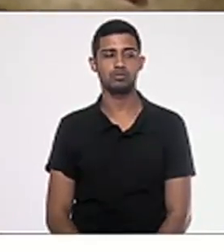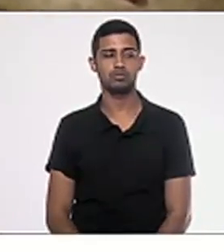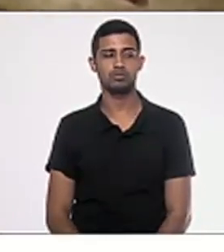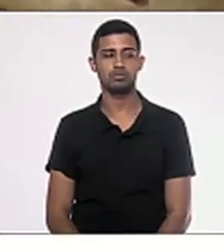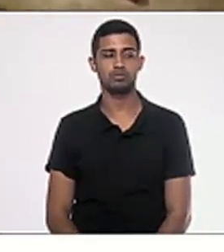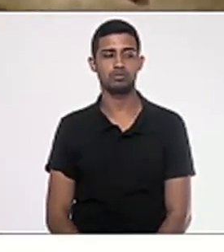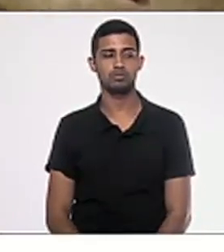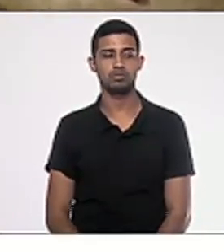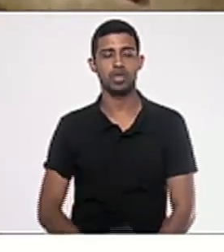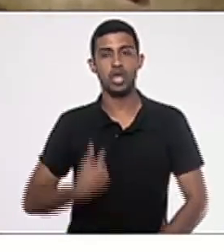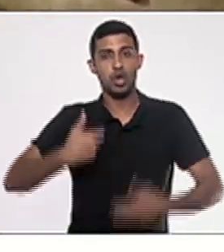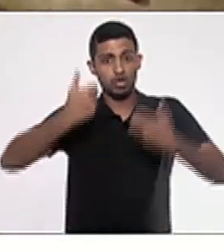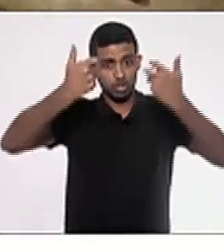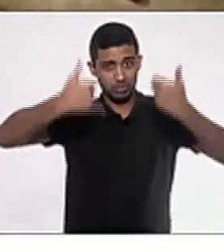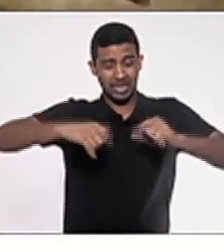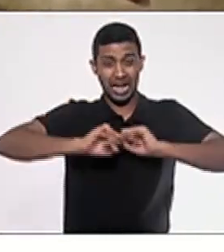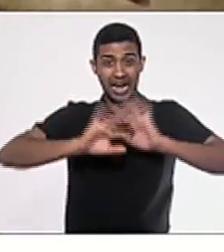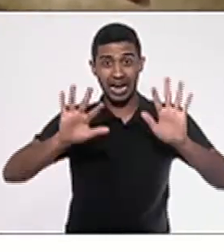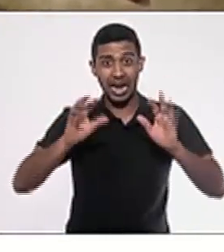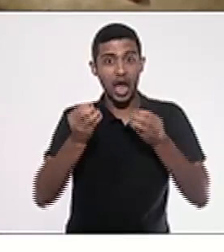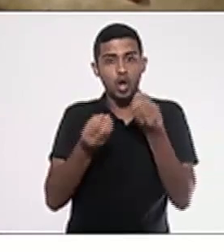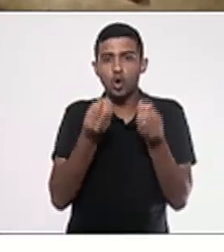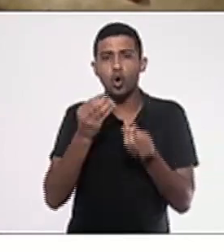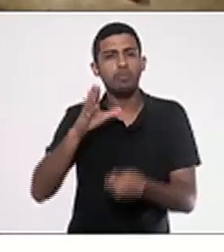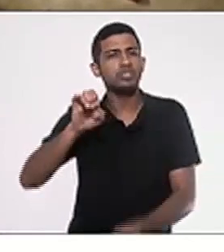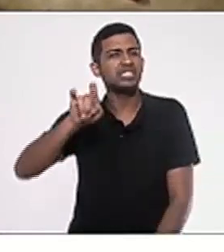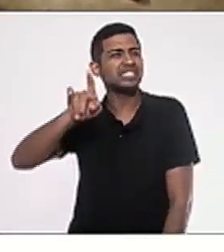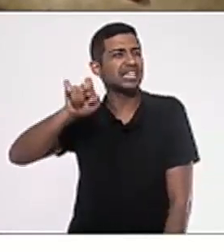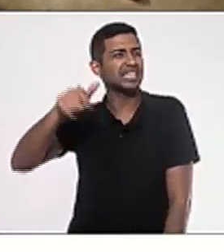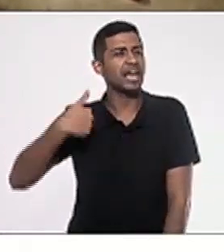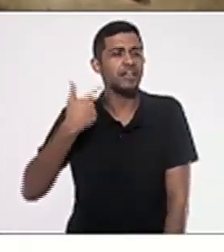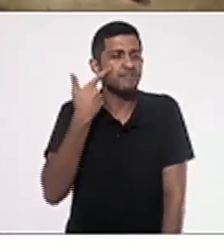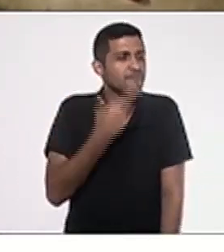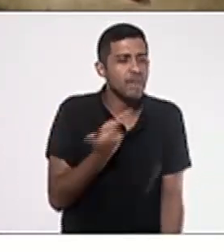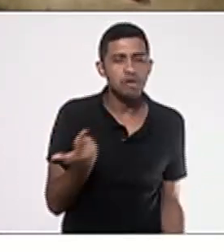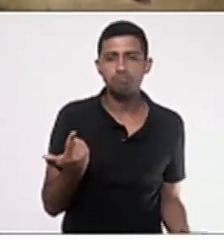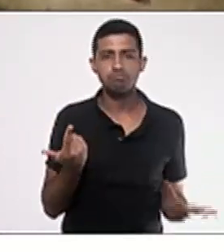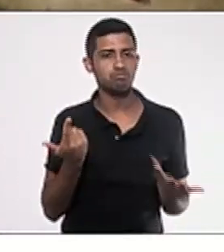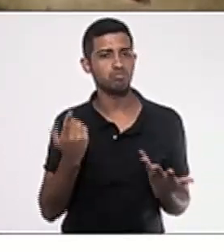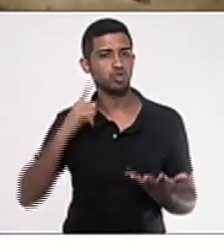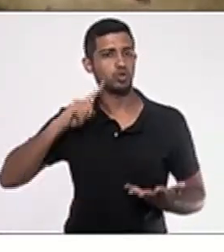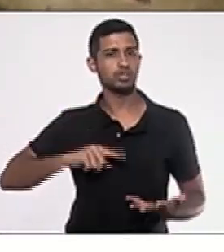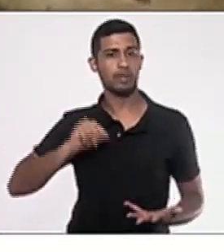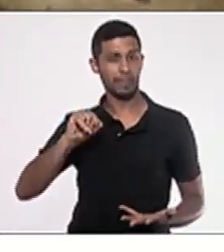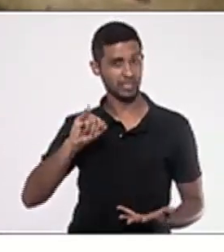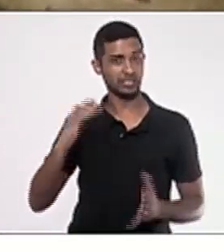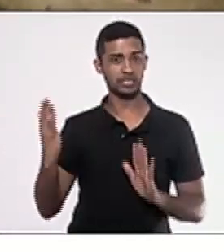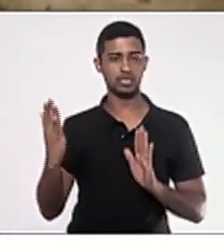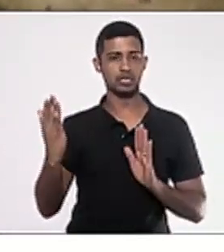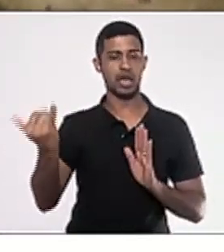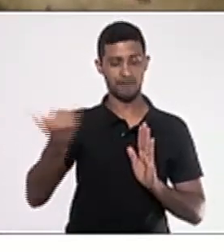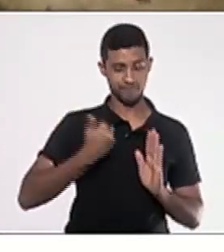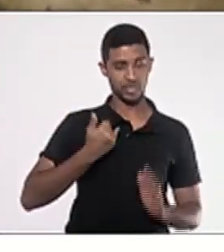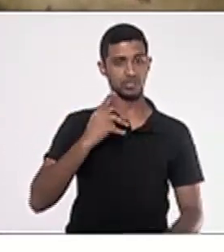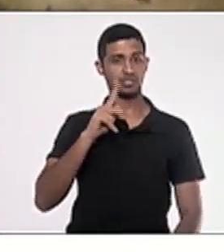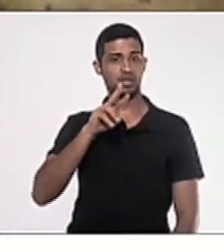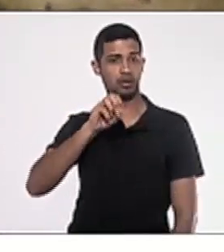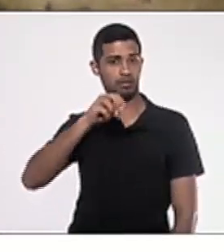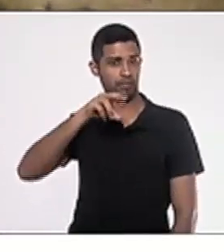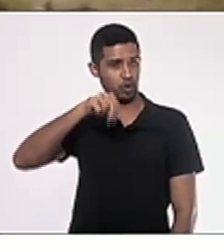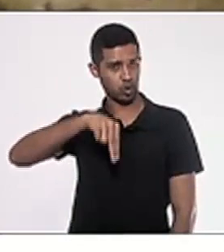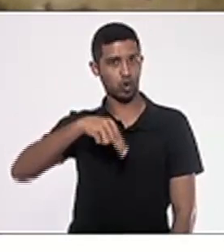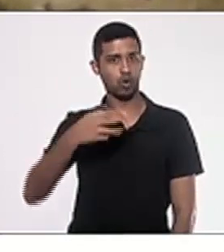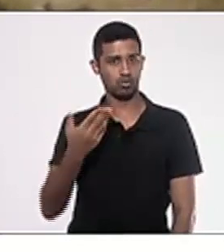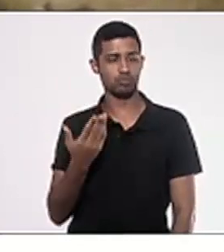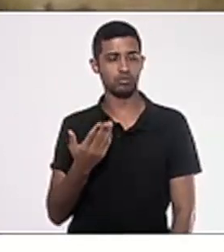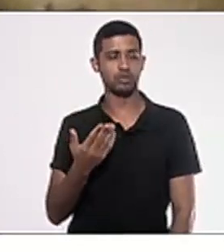forma de esclarecer de como a SEDAI aplica isso, mas sei dizer que, quando isso chega ao PROCON, se há um entendimento pela empresa,